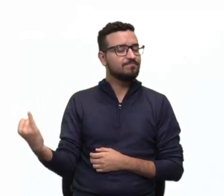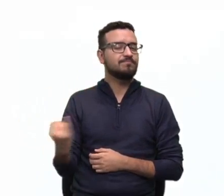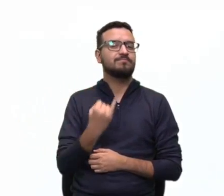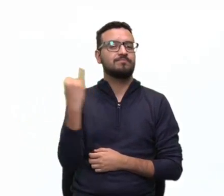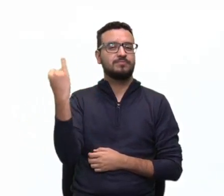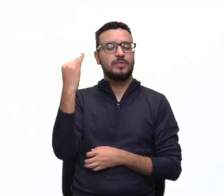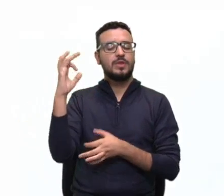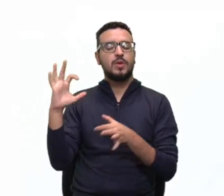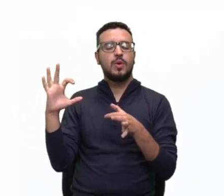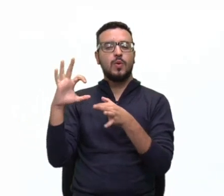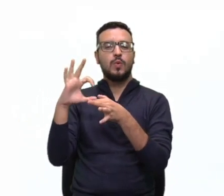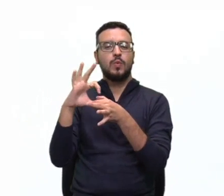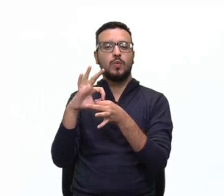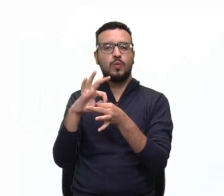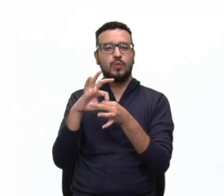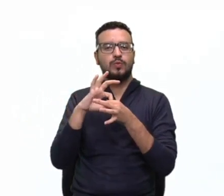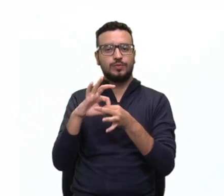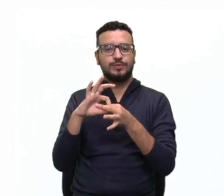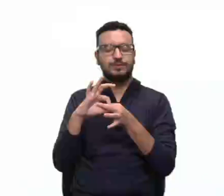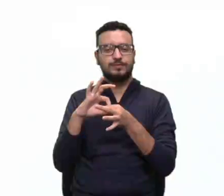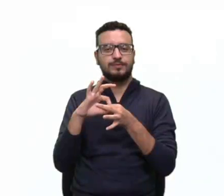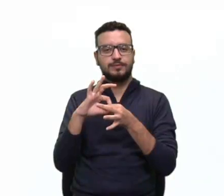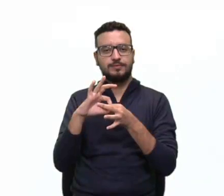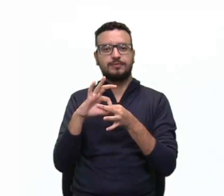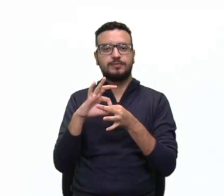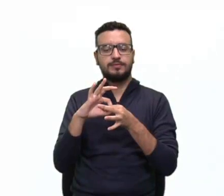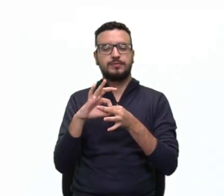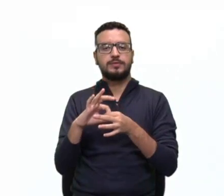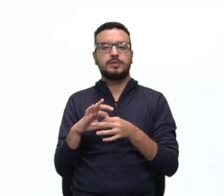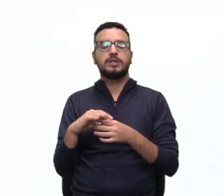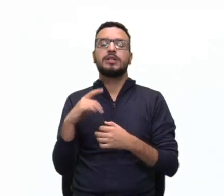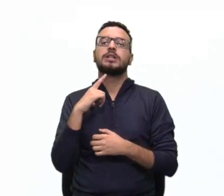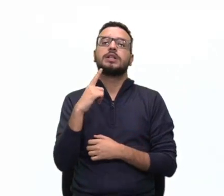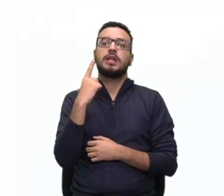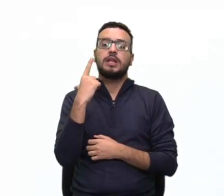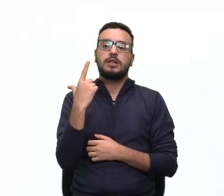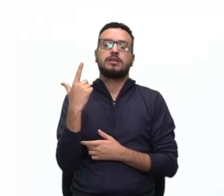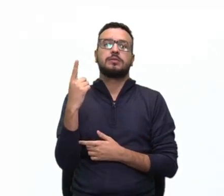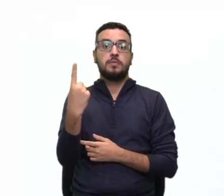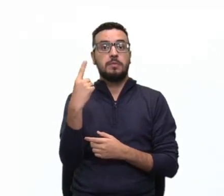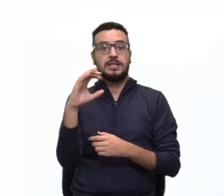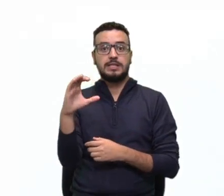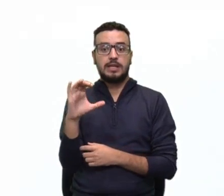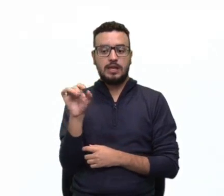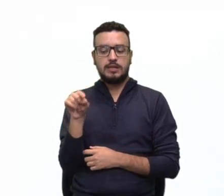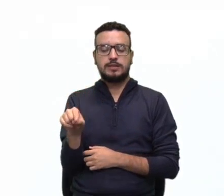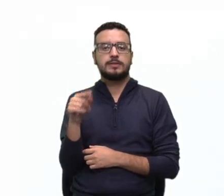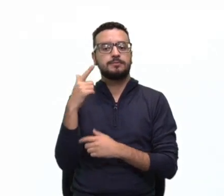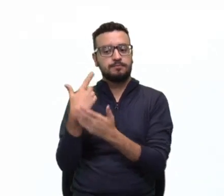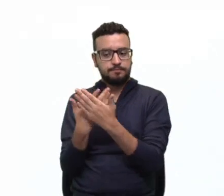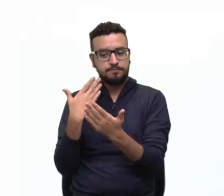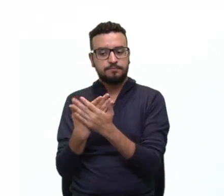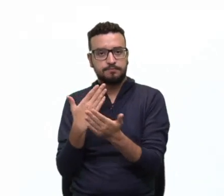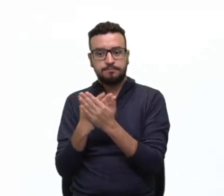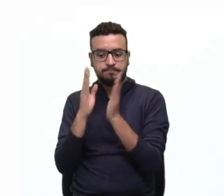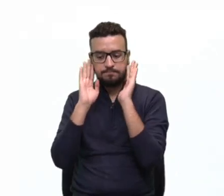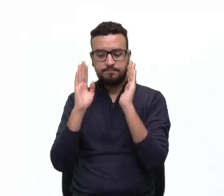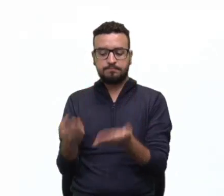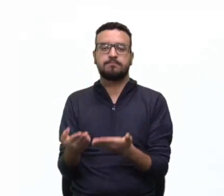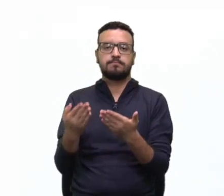ok? Para que ocorra o movimento. Existe uma ciência que estuda a articulação e é